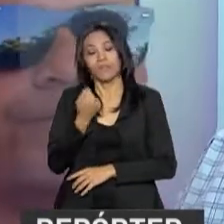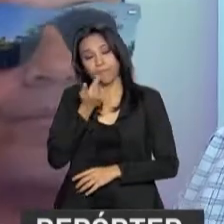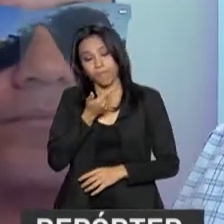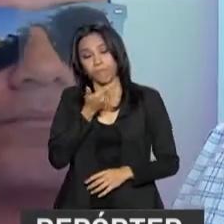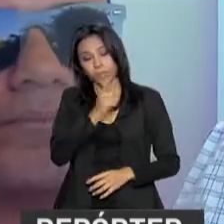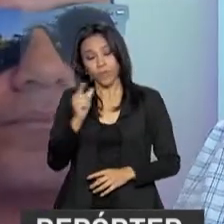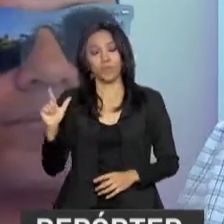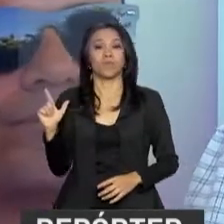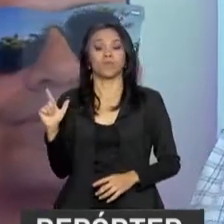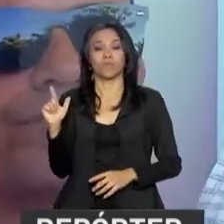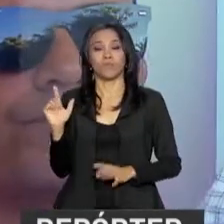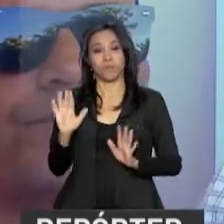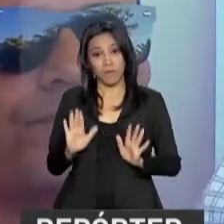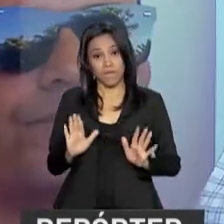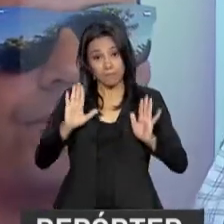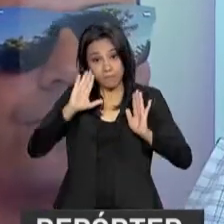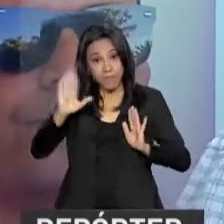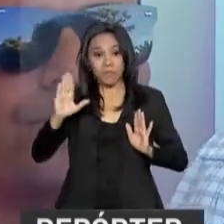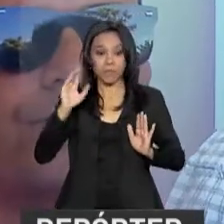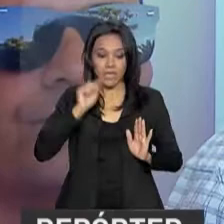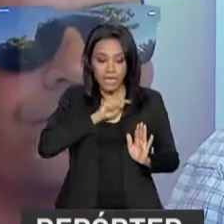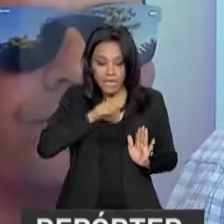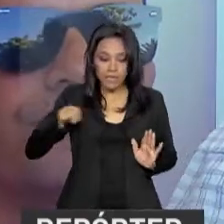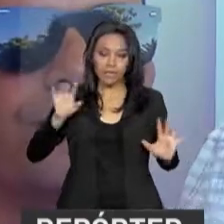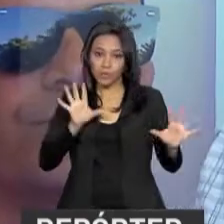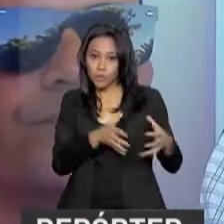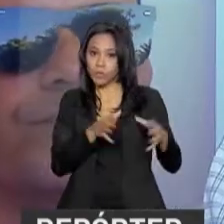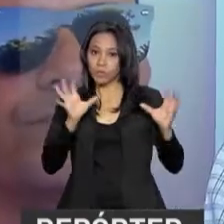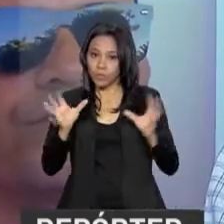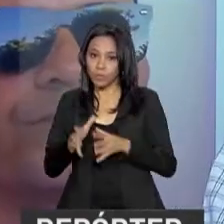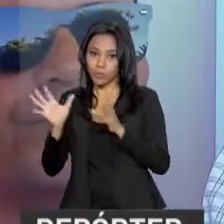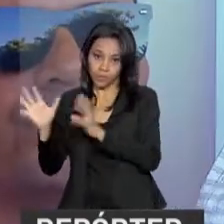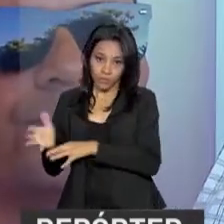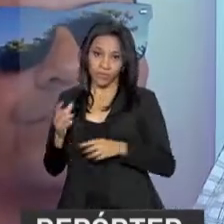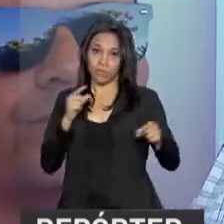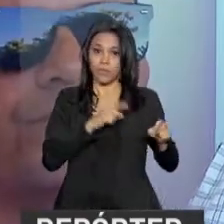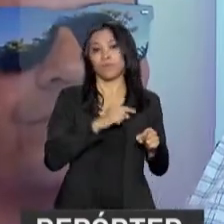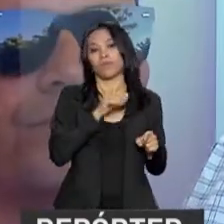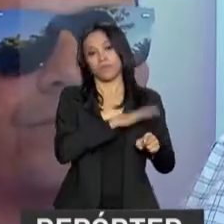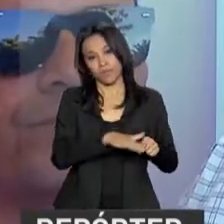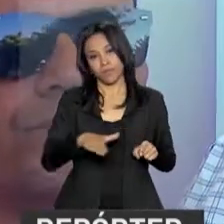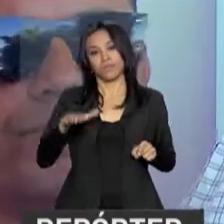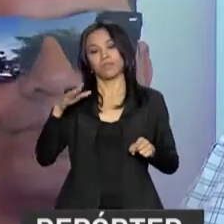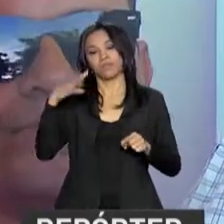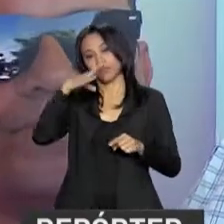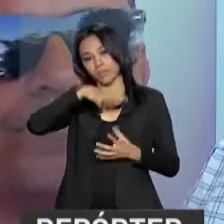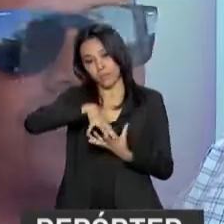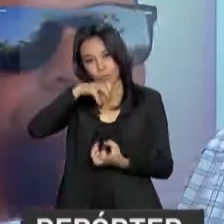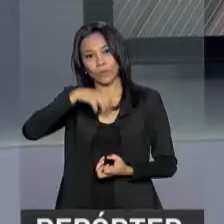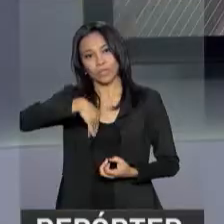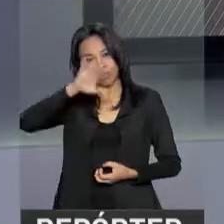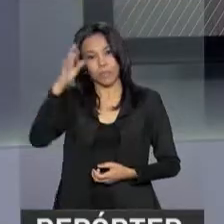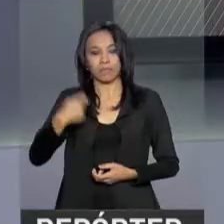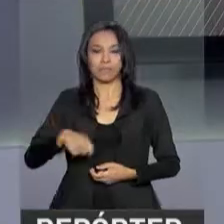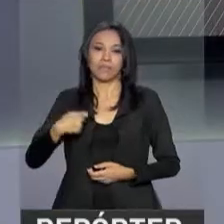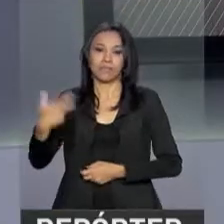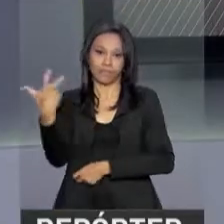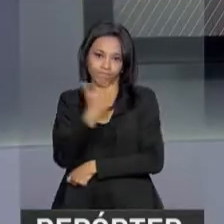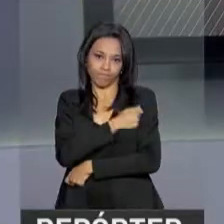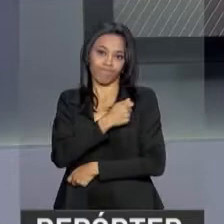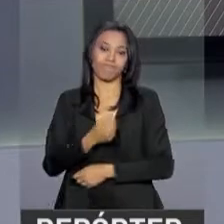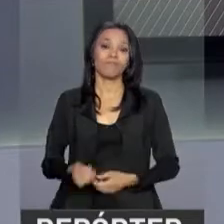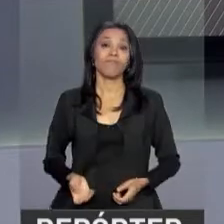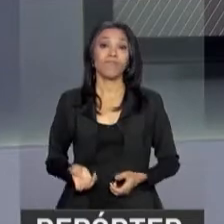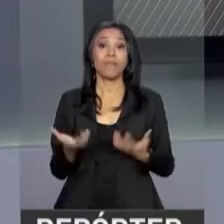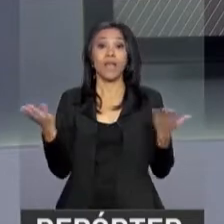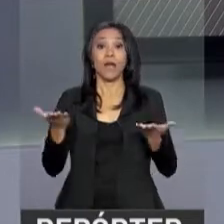também, mas principalmente idosos e crianças são os que mais precisam tomar a vacina. Vamos agora